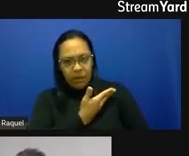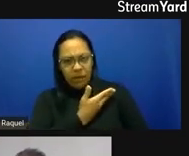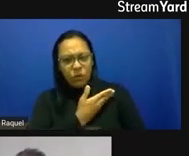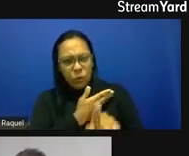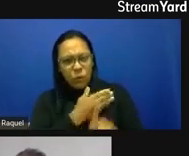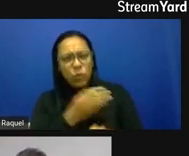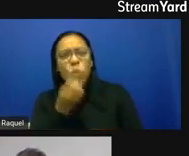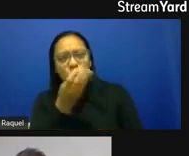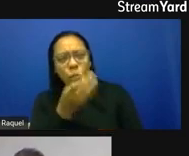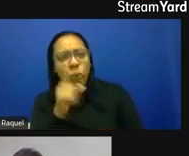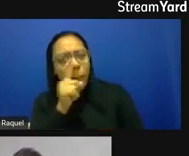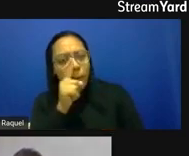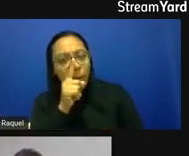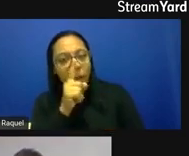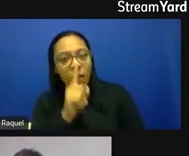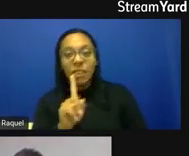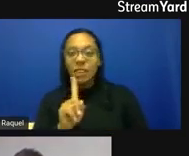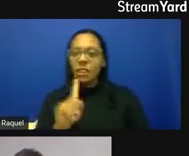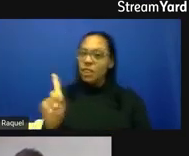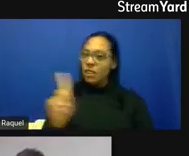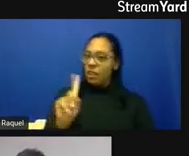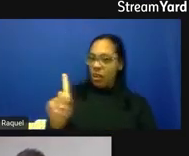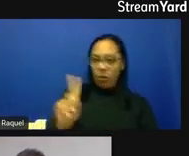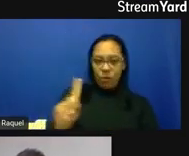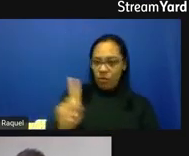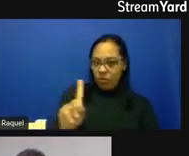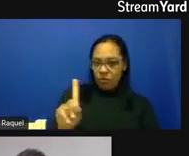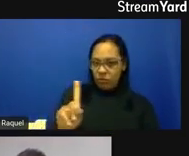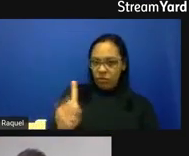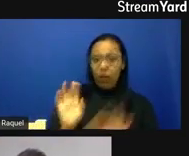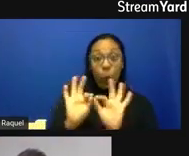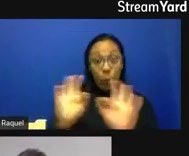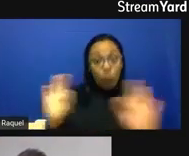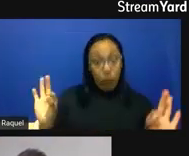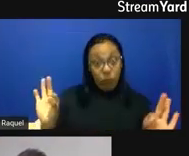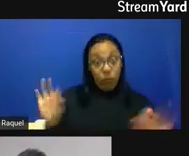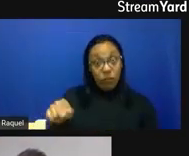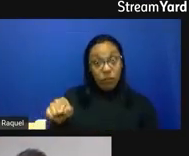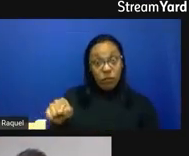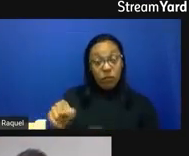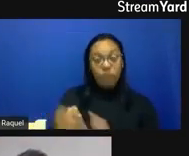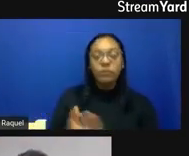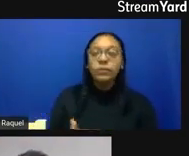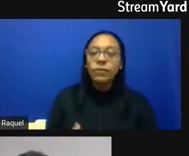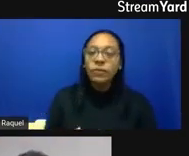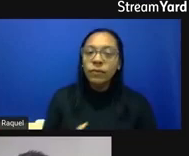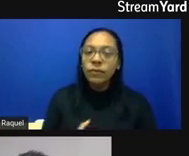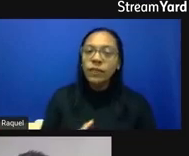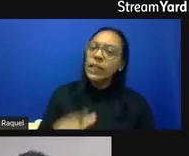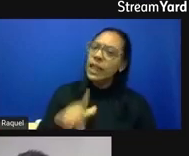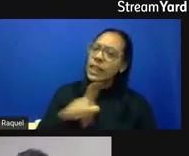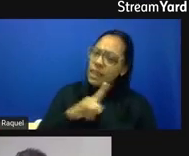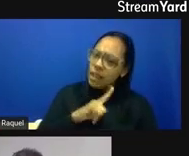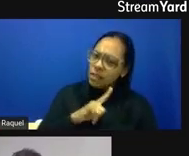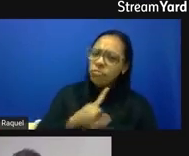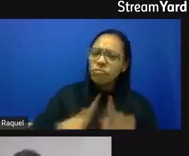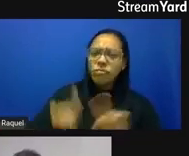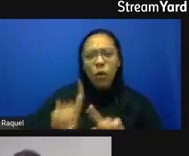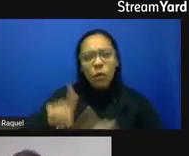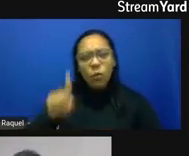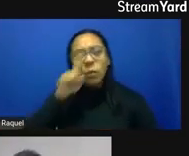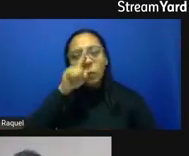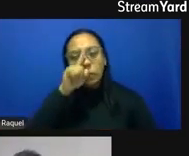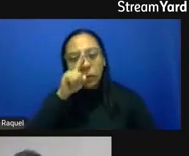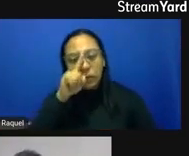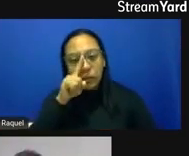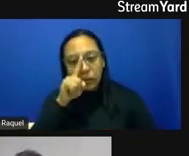Não. É super comum essa situação que eu estou narrando. E tem algum risco para você? Você vai agora